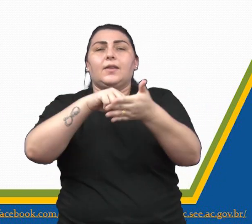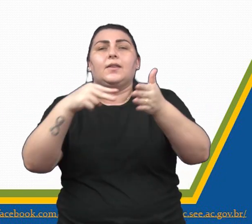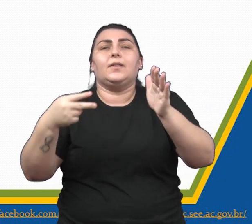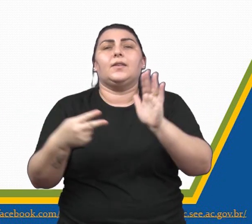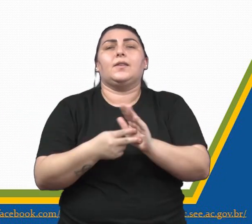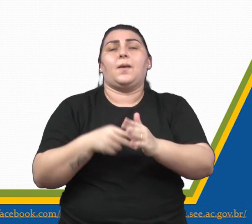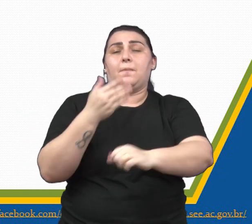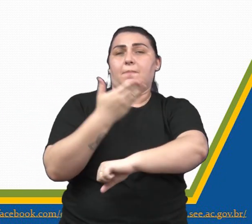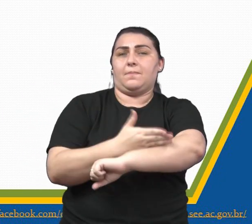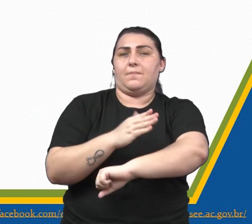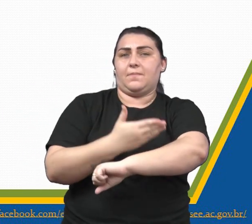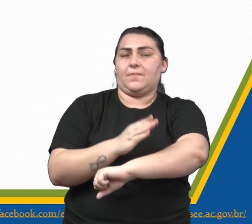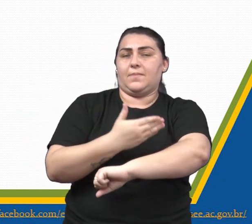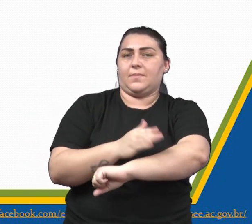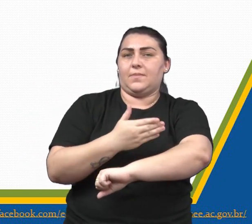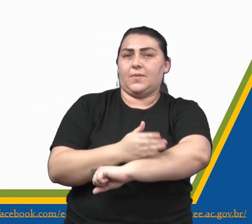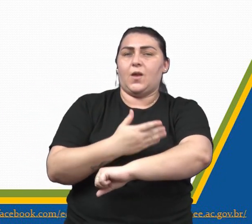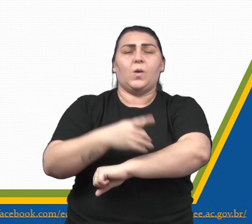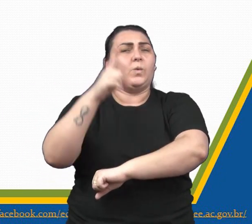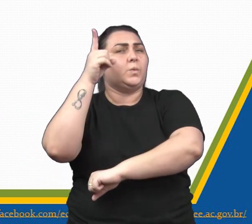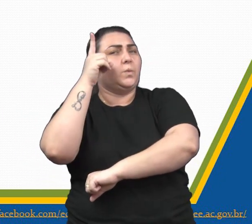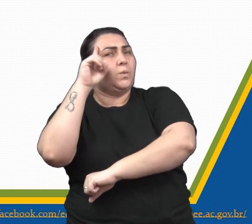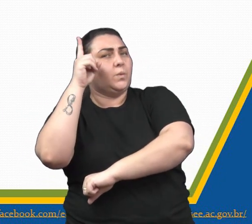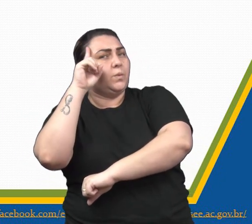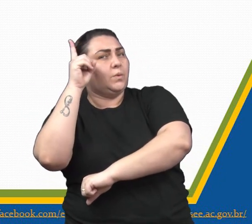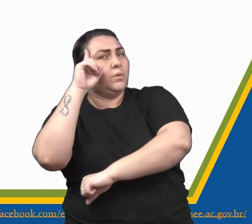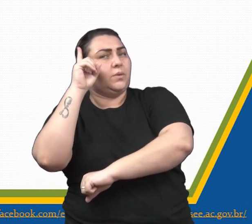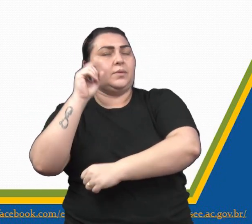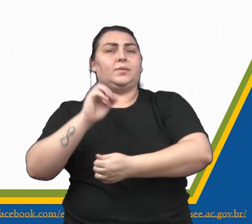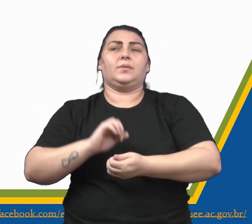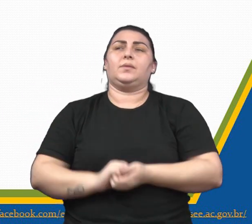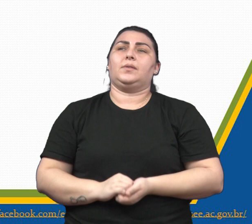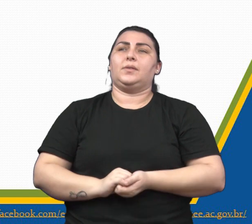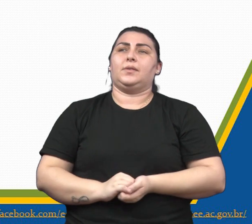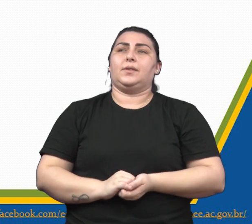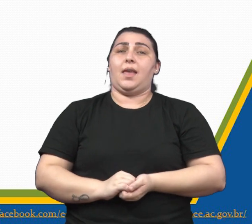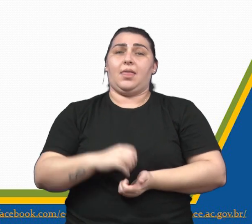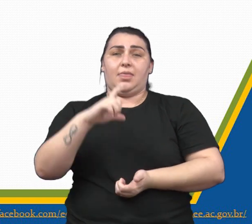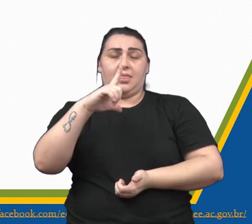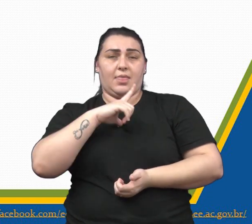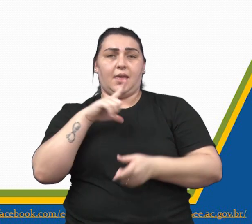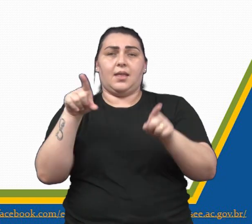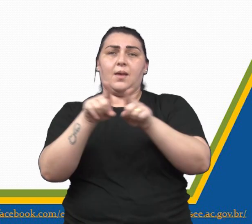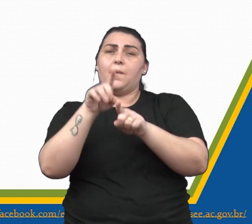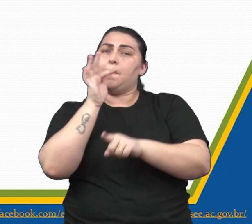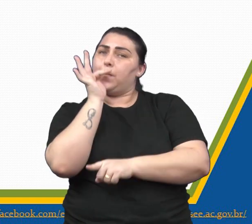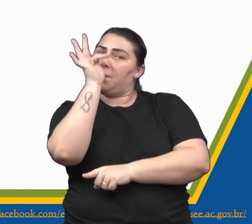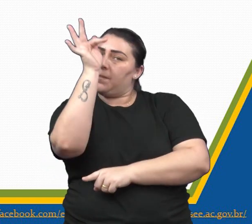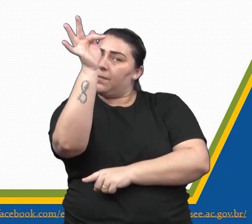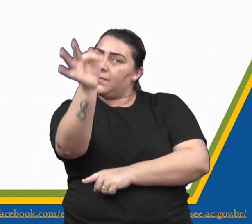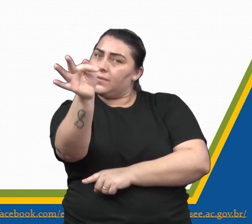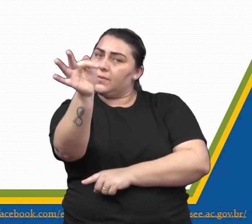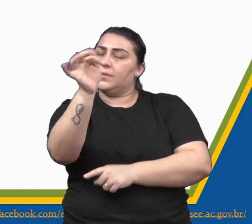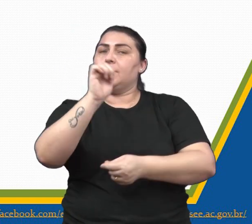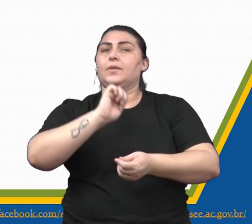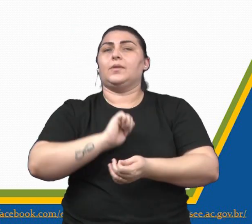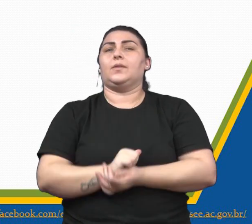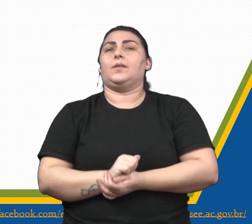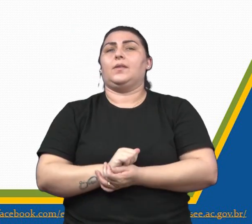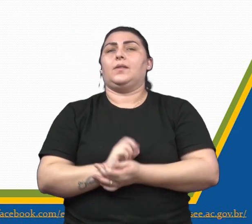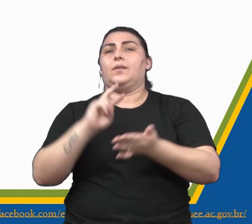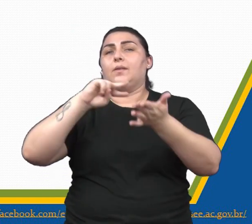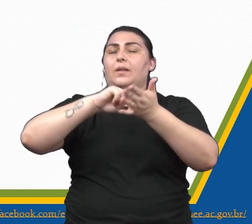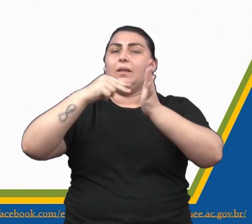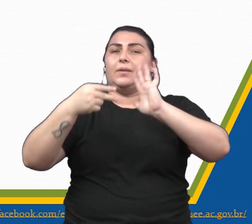Ana pratica a ação de trabalhar todos os dias. Além disso, há também o tempo futuro. Indica